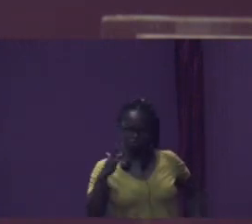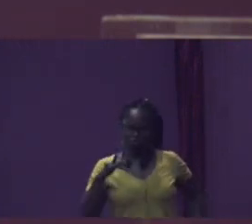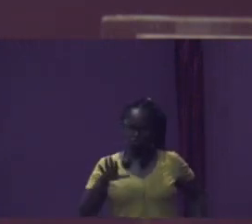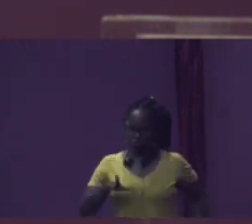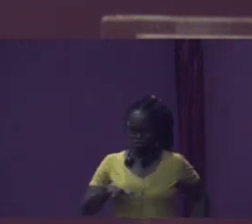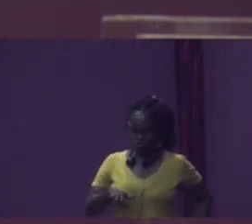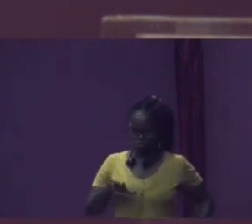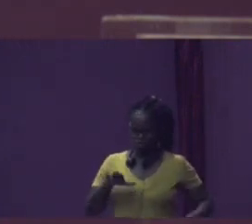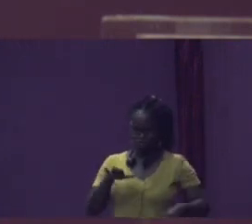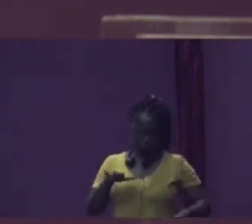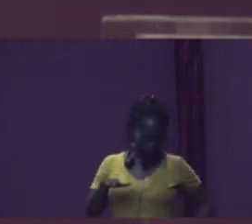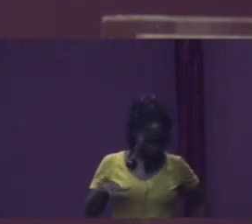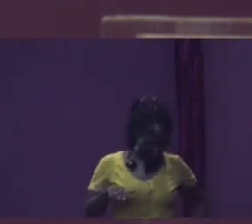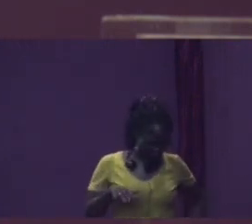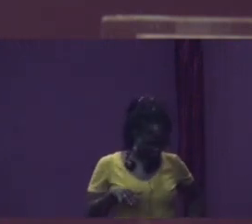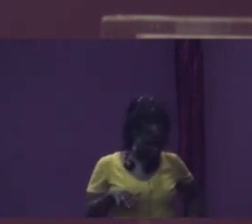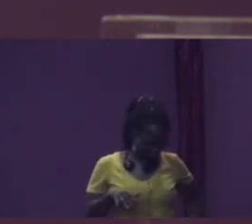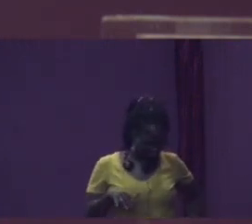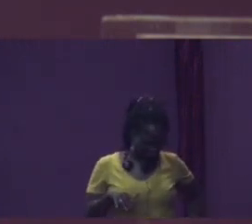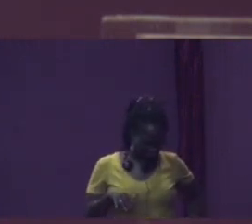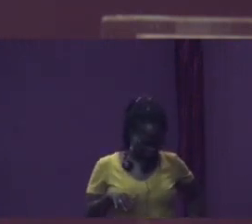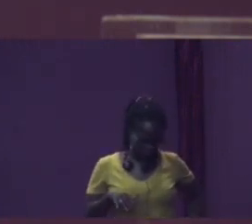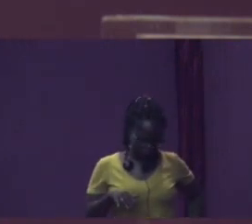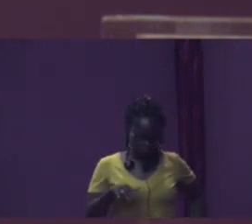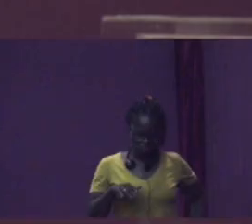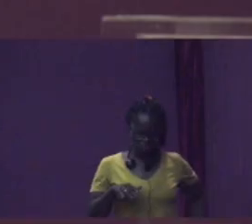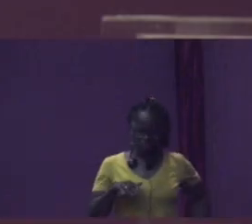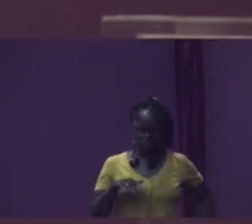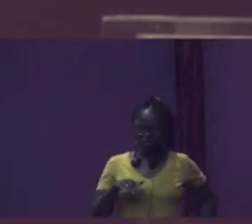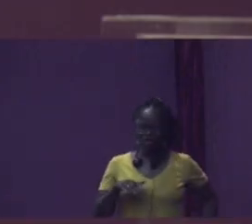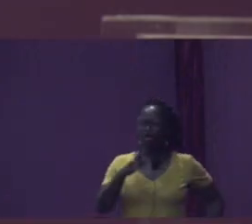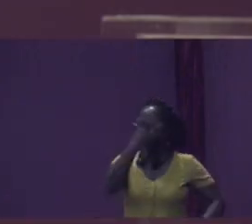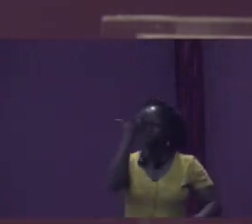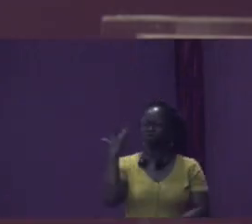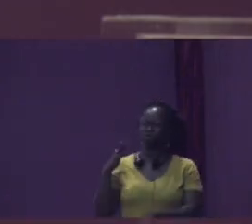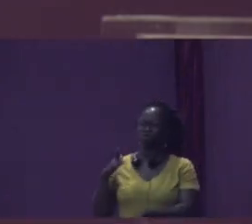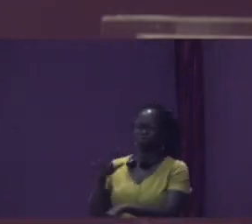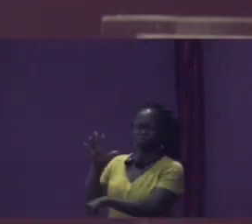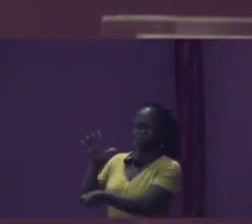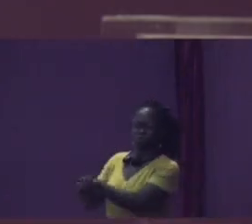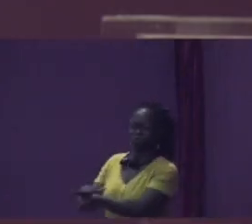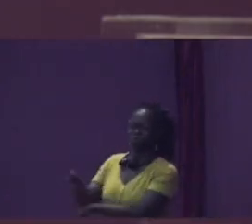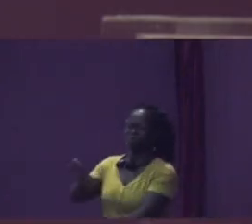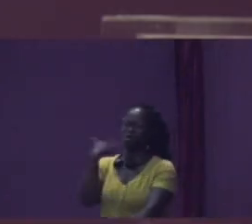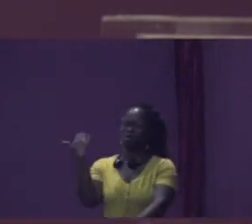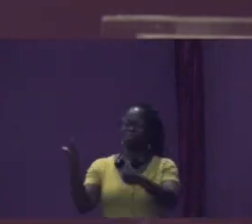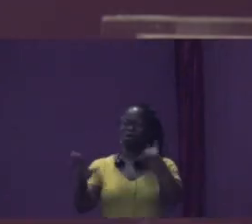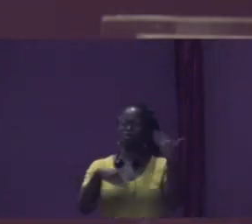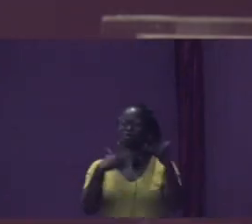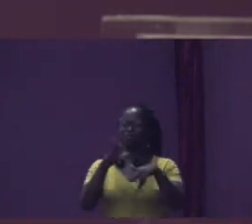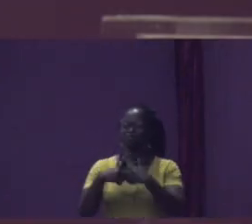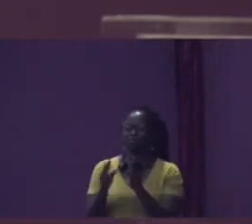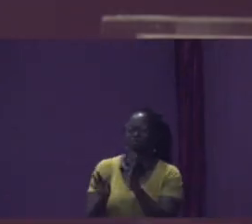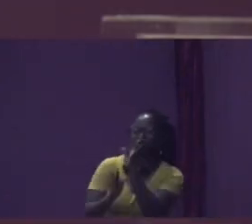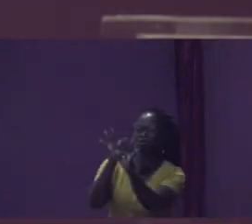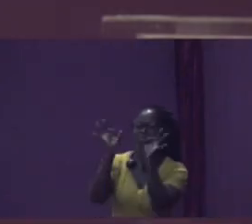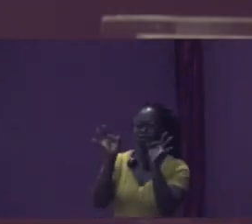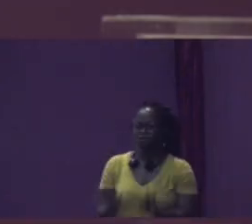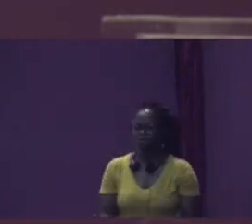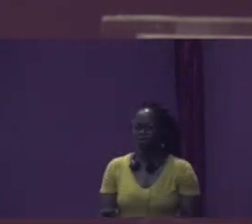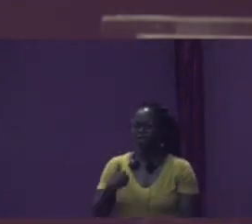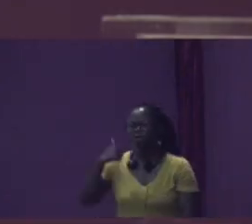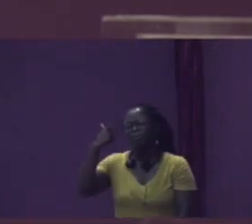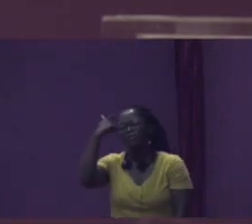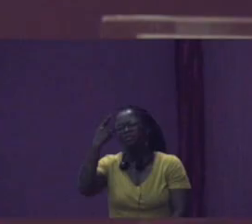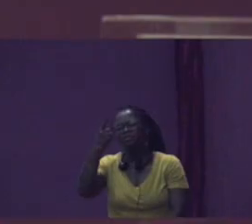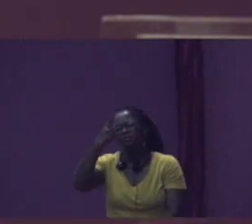por falta de tecnologia apropriada e adoecem e morrem por excesso de tecnologia inapropriada. E fiquei pensando, na semana